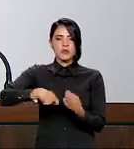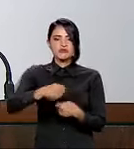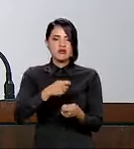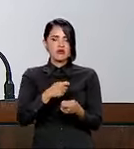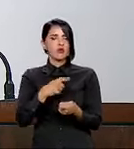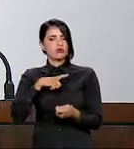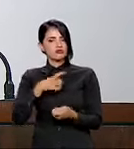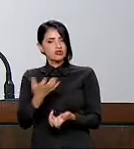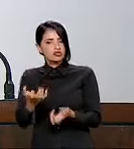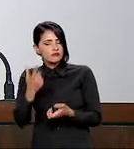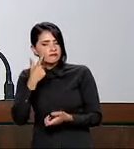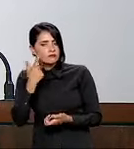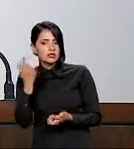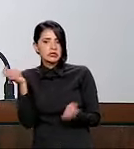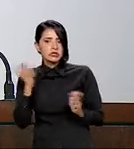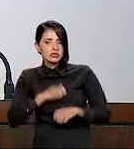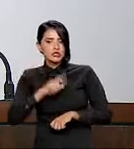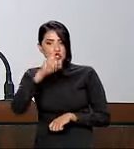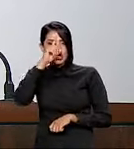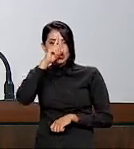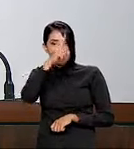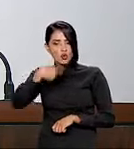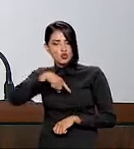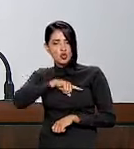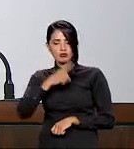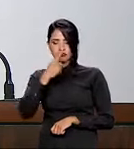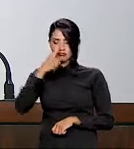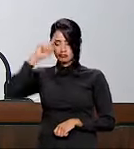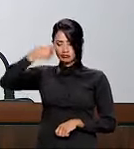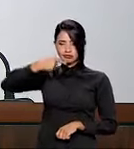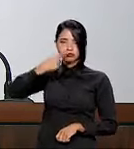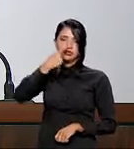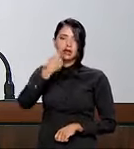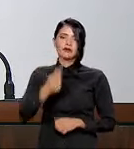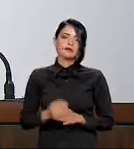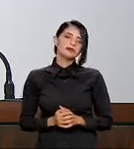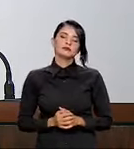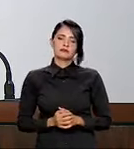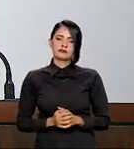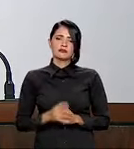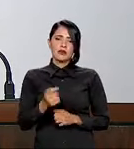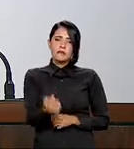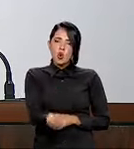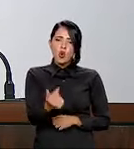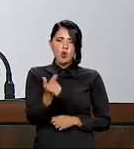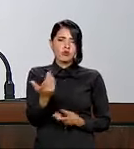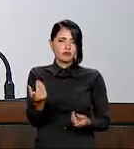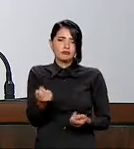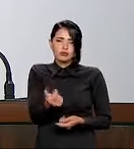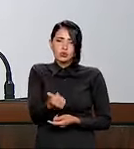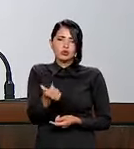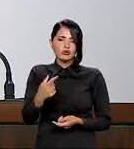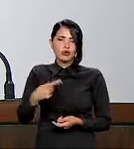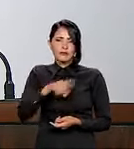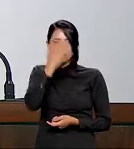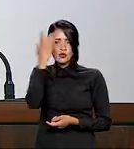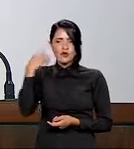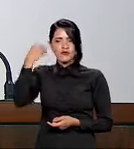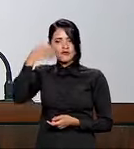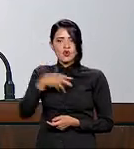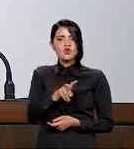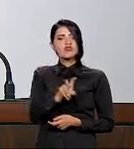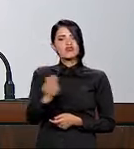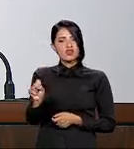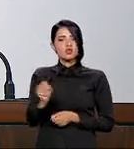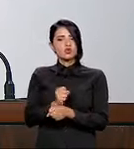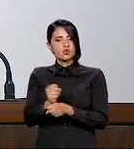gente está querendo ver se a gente vira dono do nosso nariz. É muito pouco para quem viveu 500